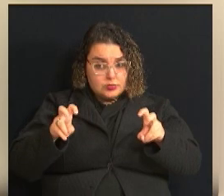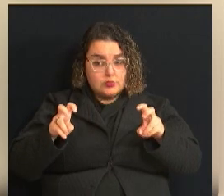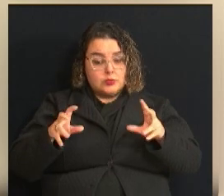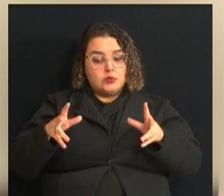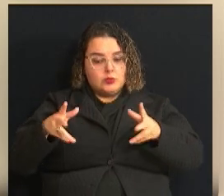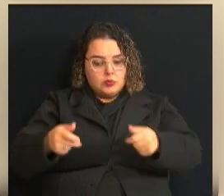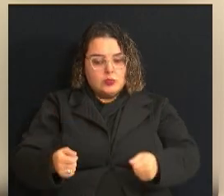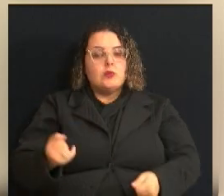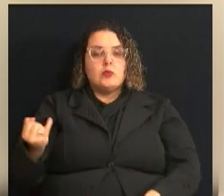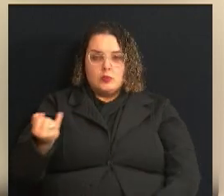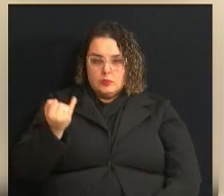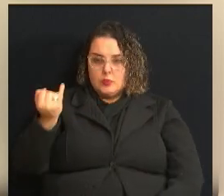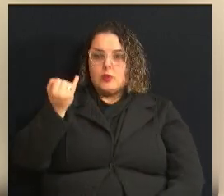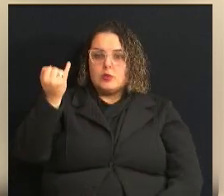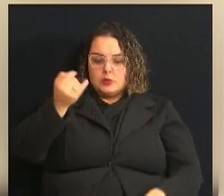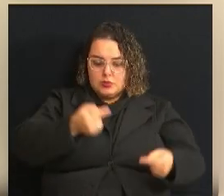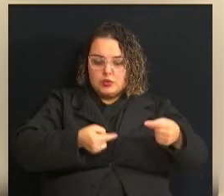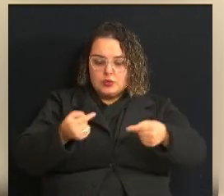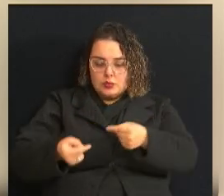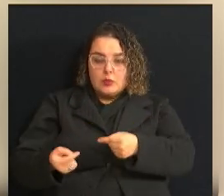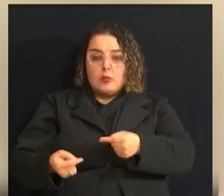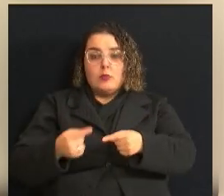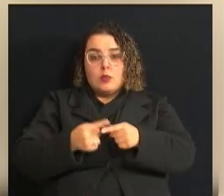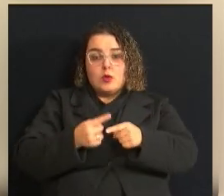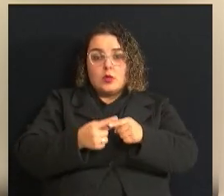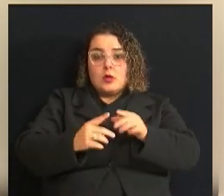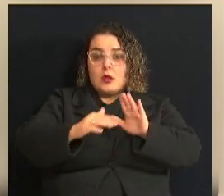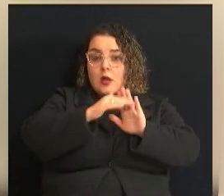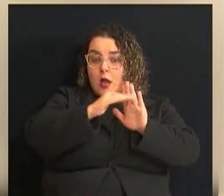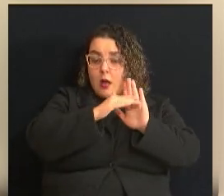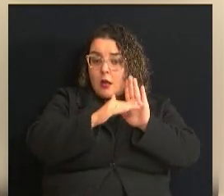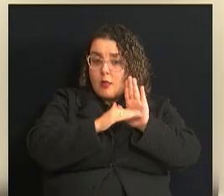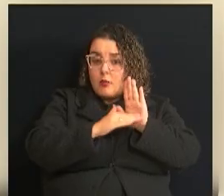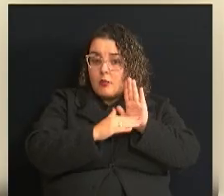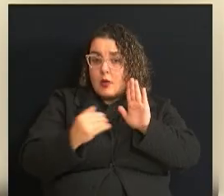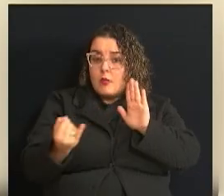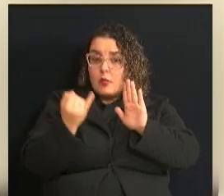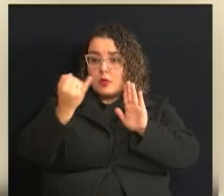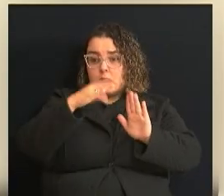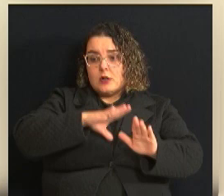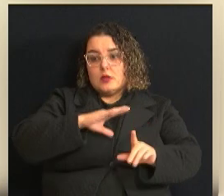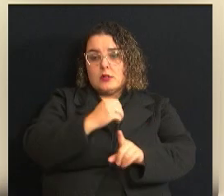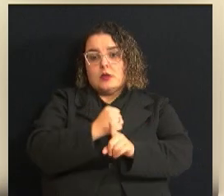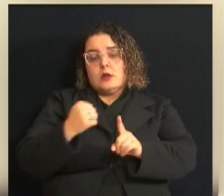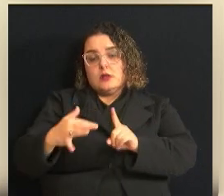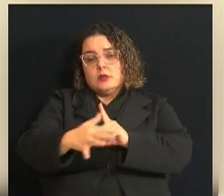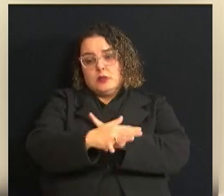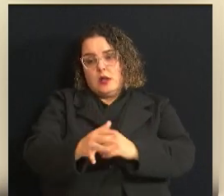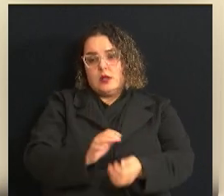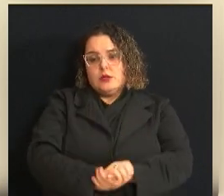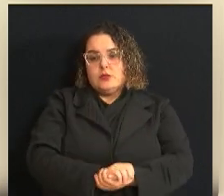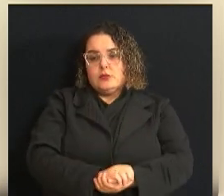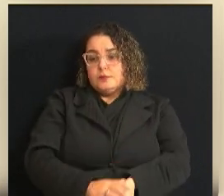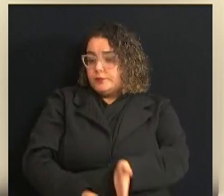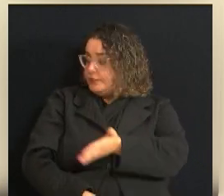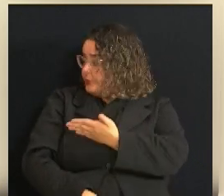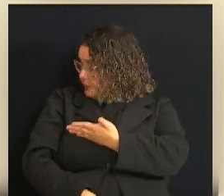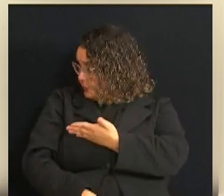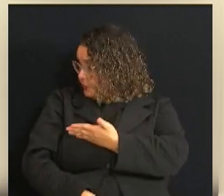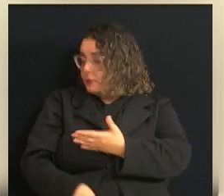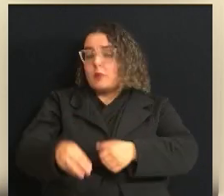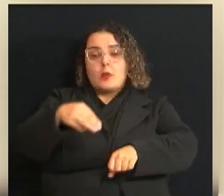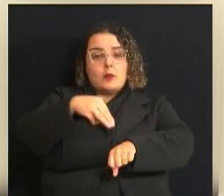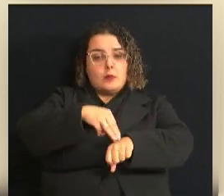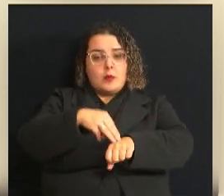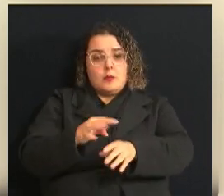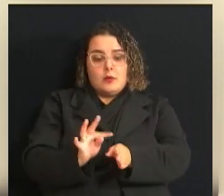muito importante debater, porque é uma pauta muito latente na sociedade. Participou do encontro Cláudia Gozzi, que é membro do